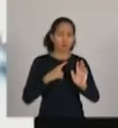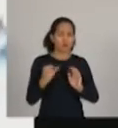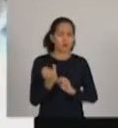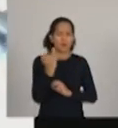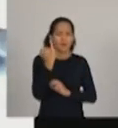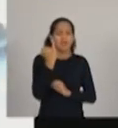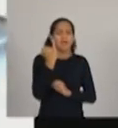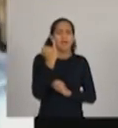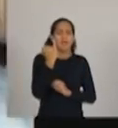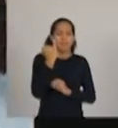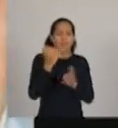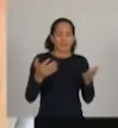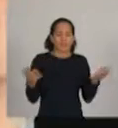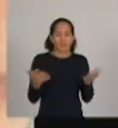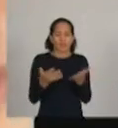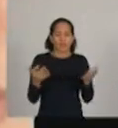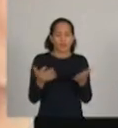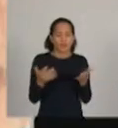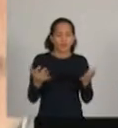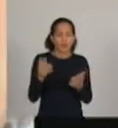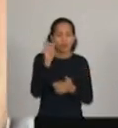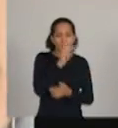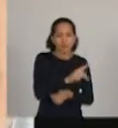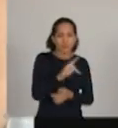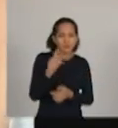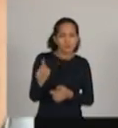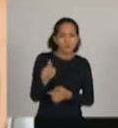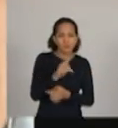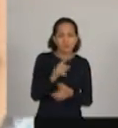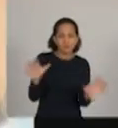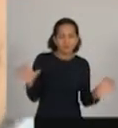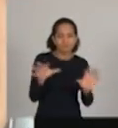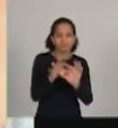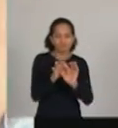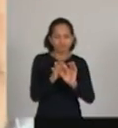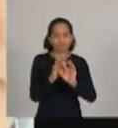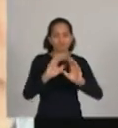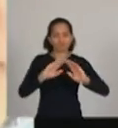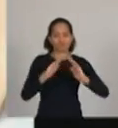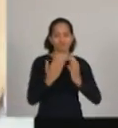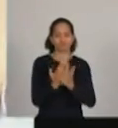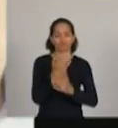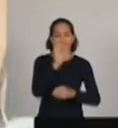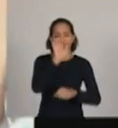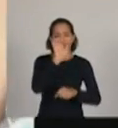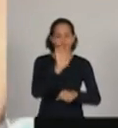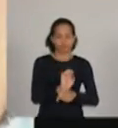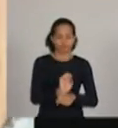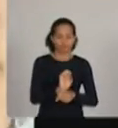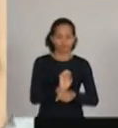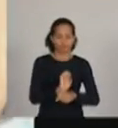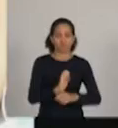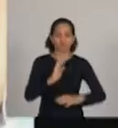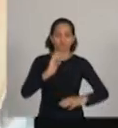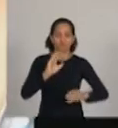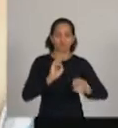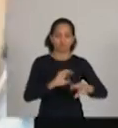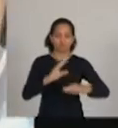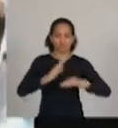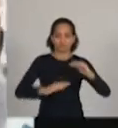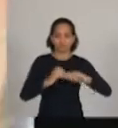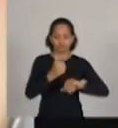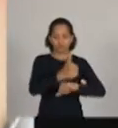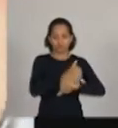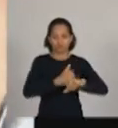importante hoje para os professores ligados à rede estadual de educação profissionalizante de nível